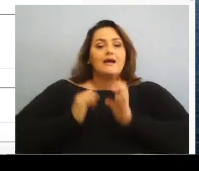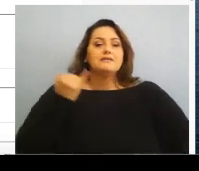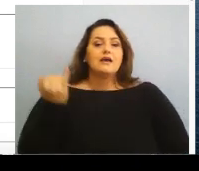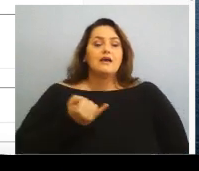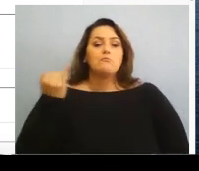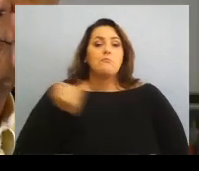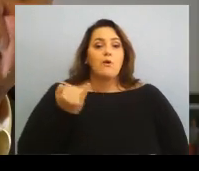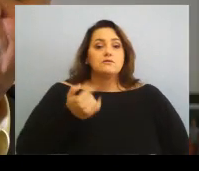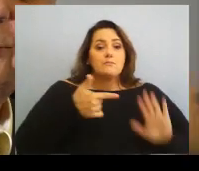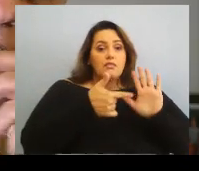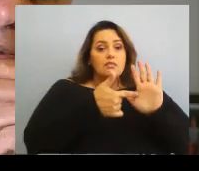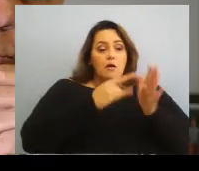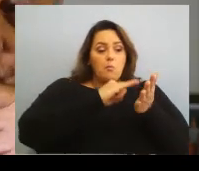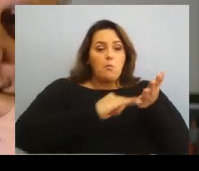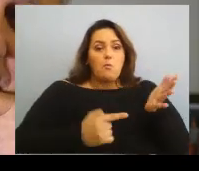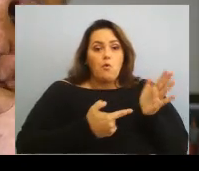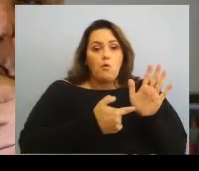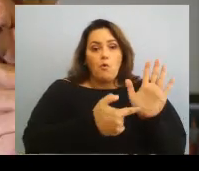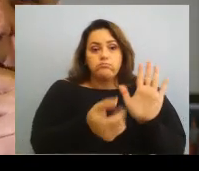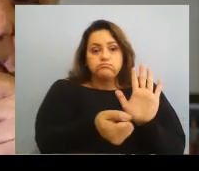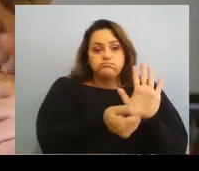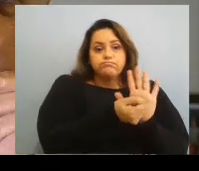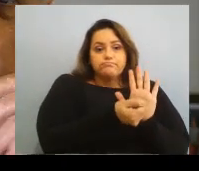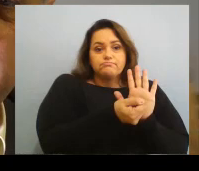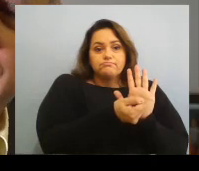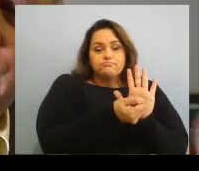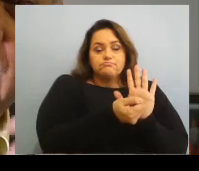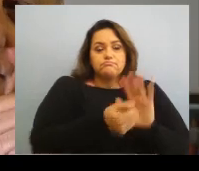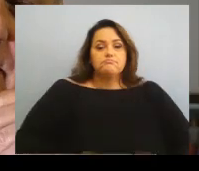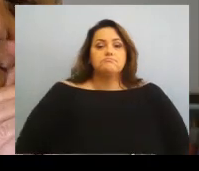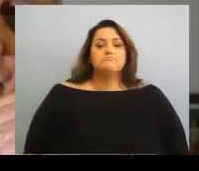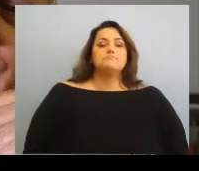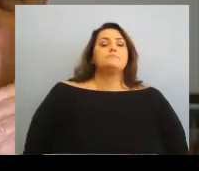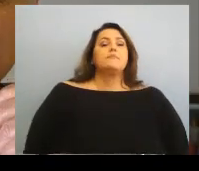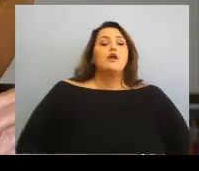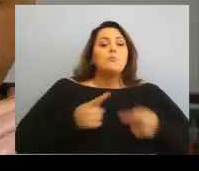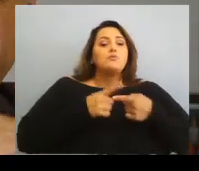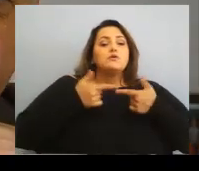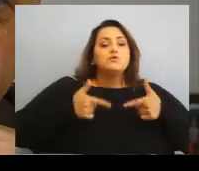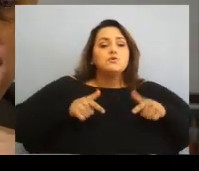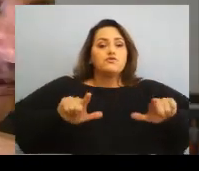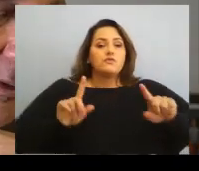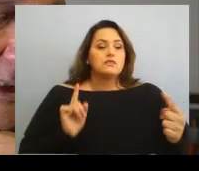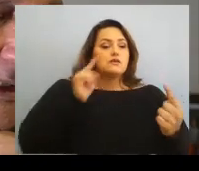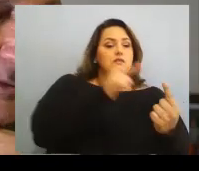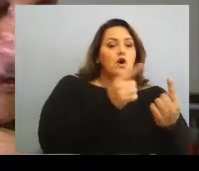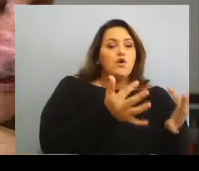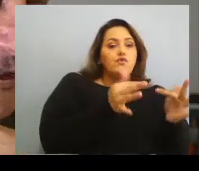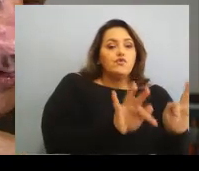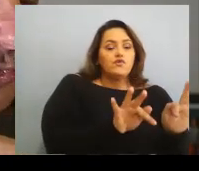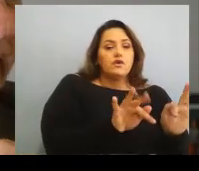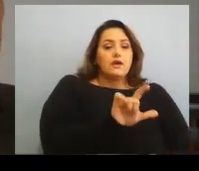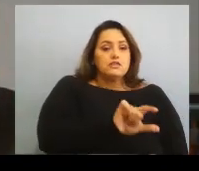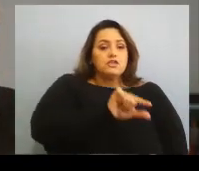importante para sair nos documentos que você emite com o destinador, que é o documento que vamos falar adiante, que é o certificado de destinação final.